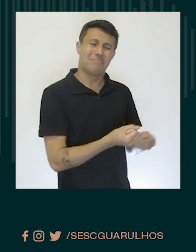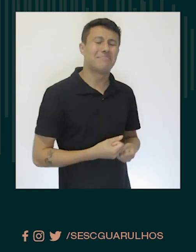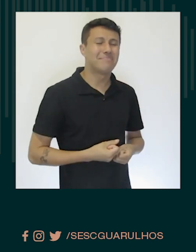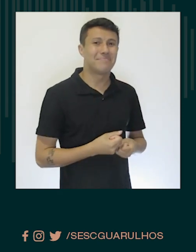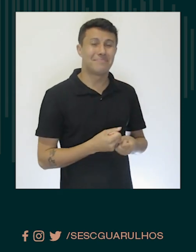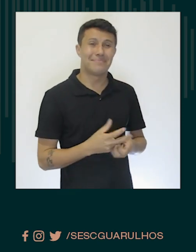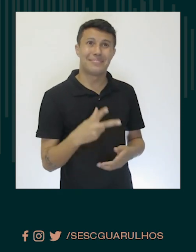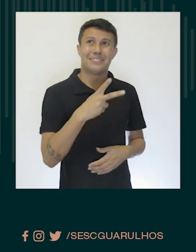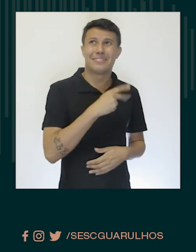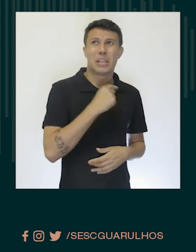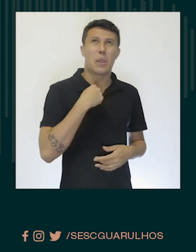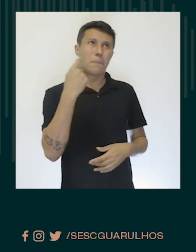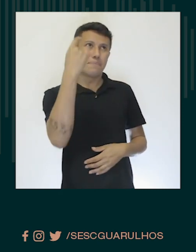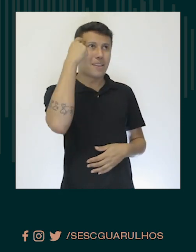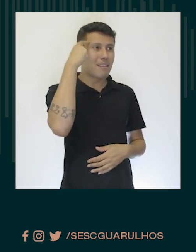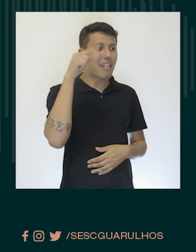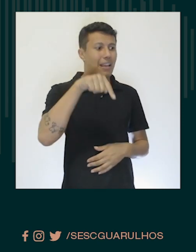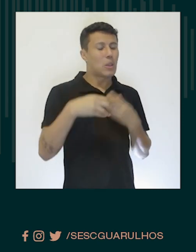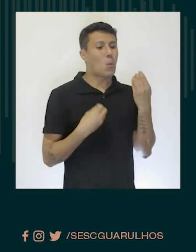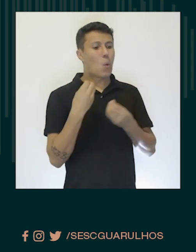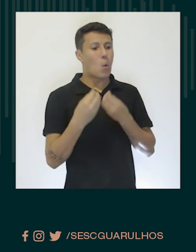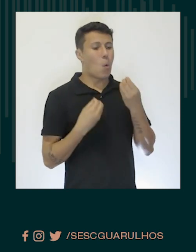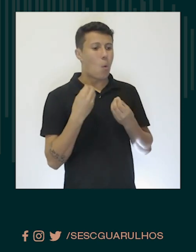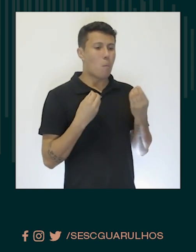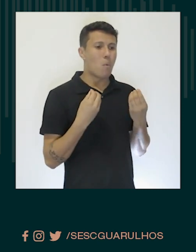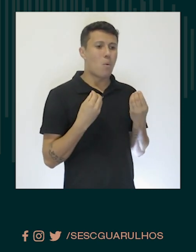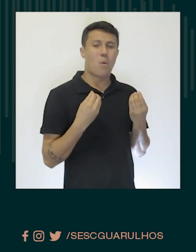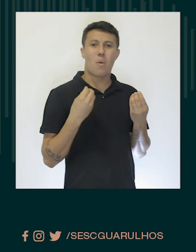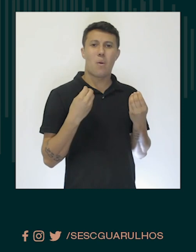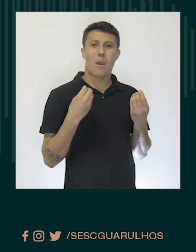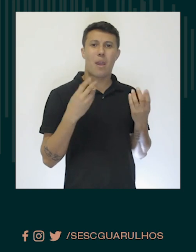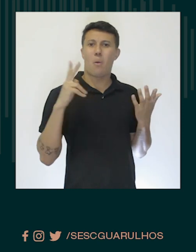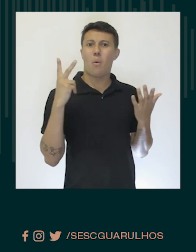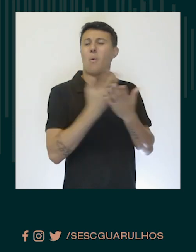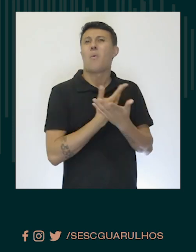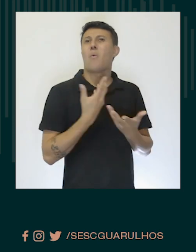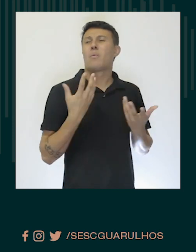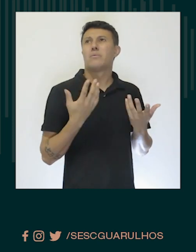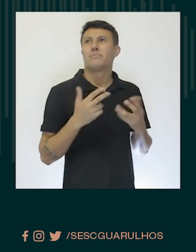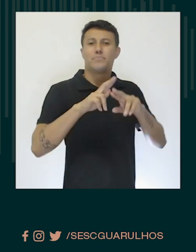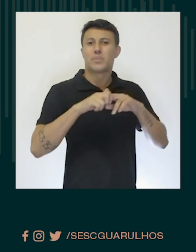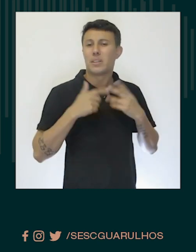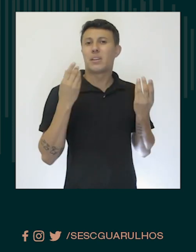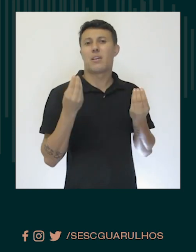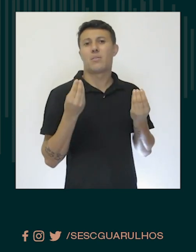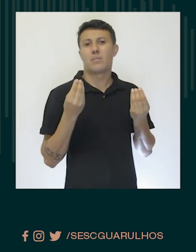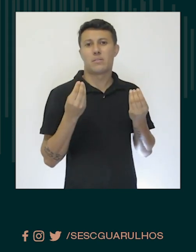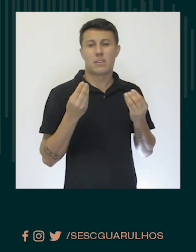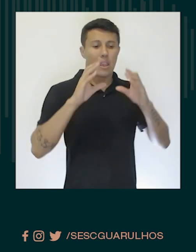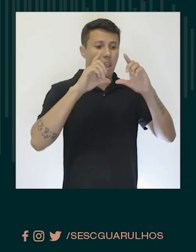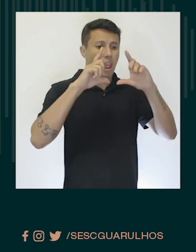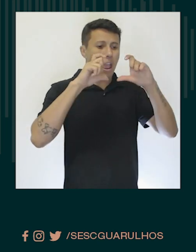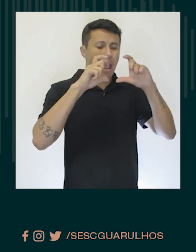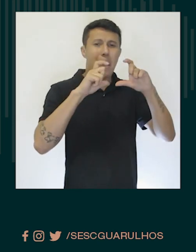aqui como eu comecei. Lembro que eu tinha uma câmera digital, quem é